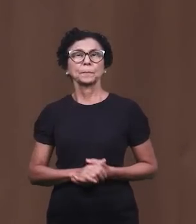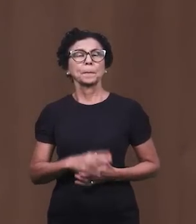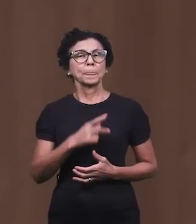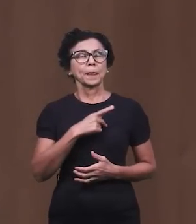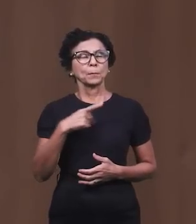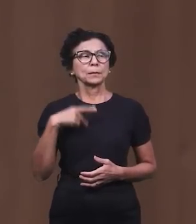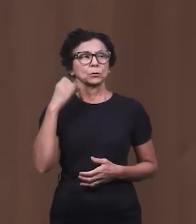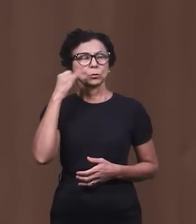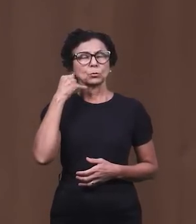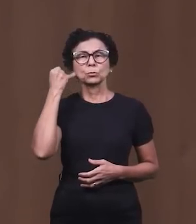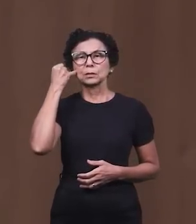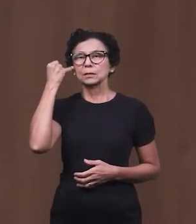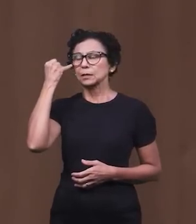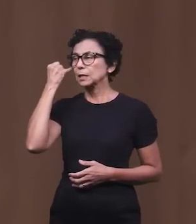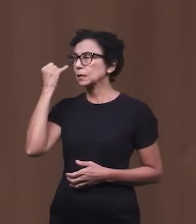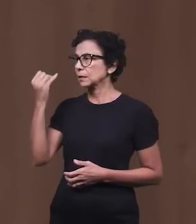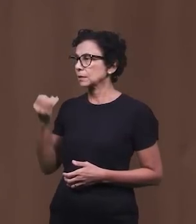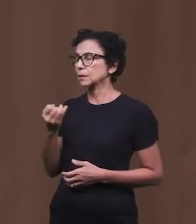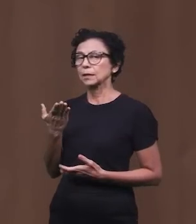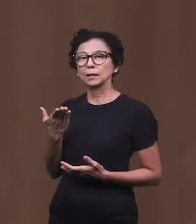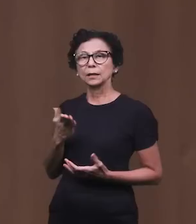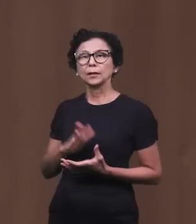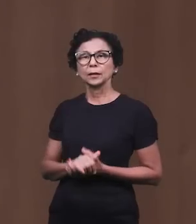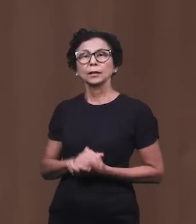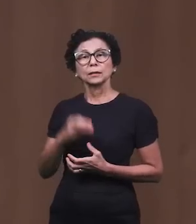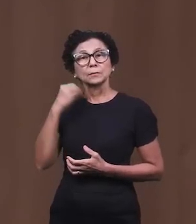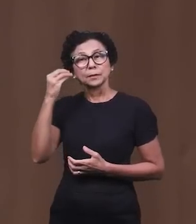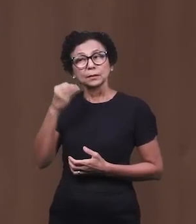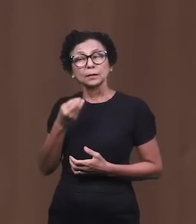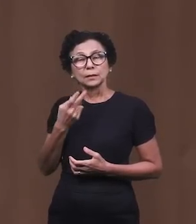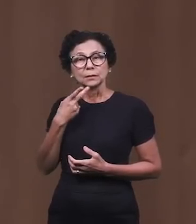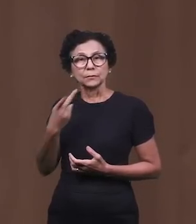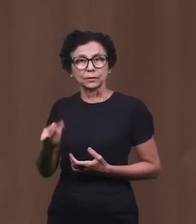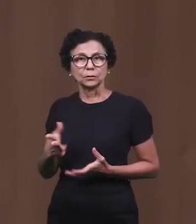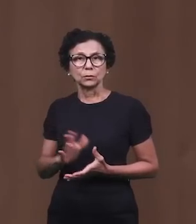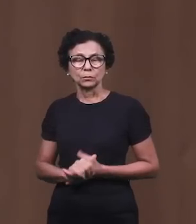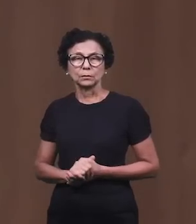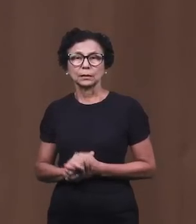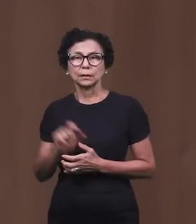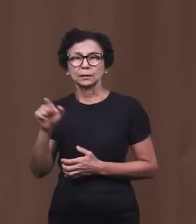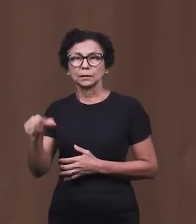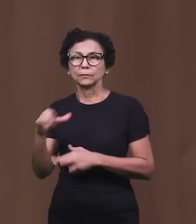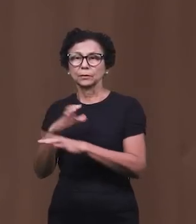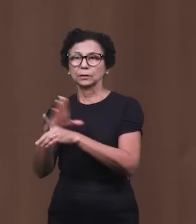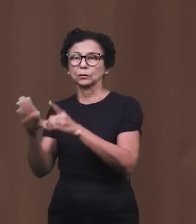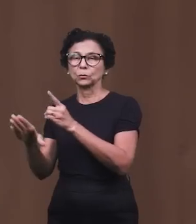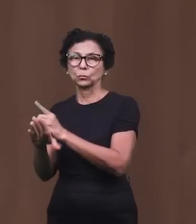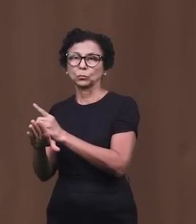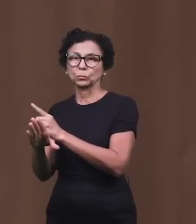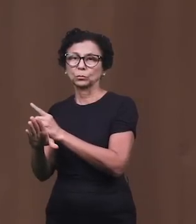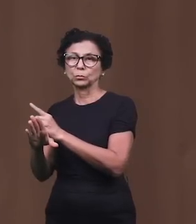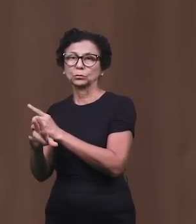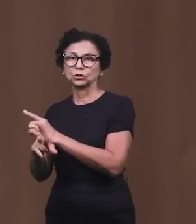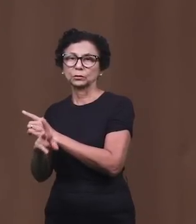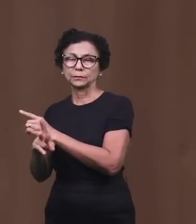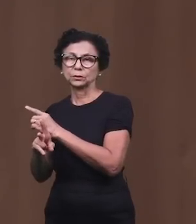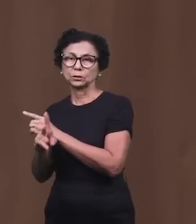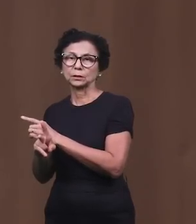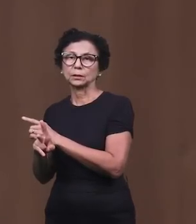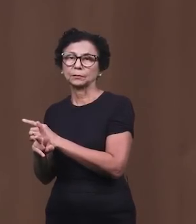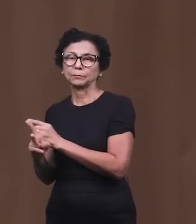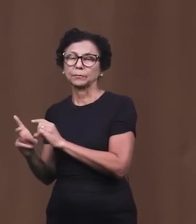experiência, ele vinha de uma vigília cantando louvores ao Senhor e continua cantando até hoje, não